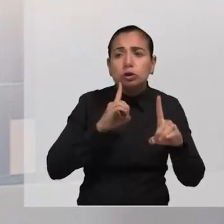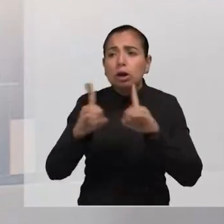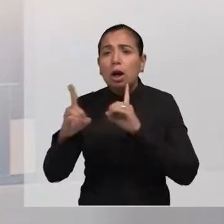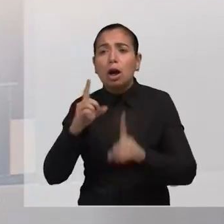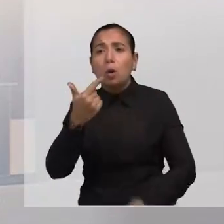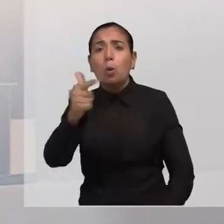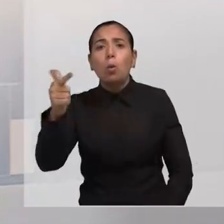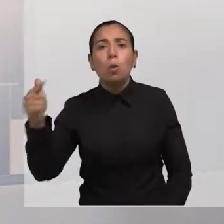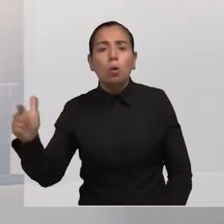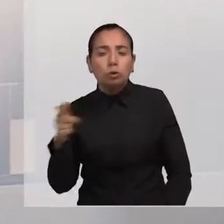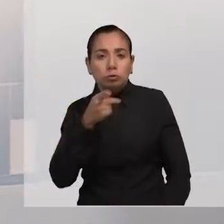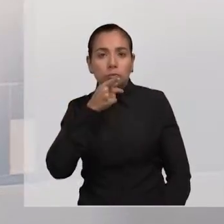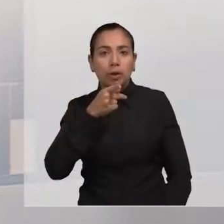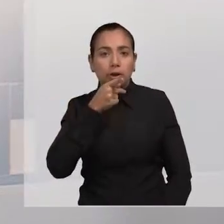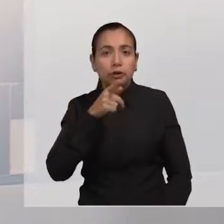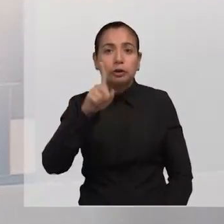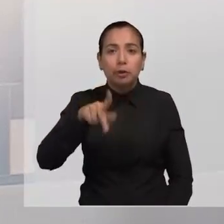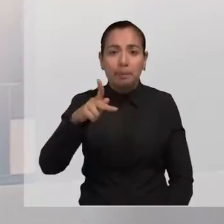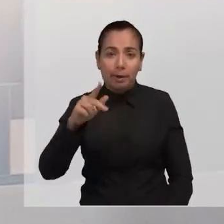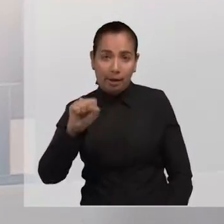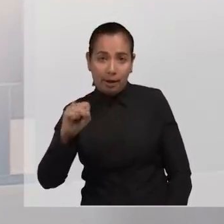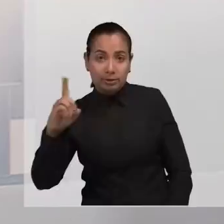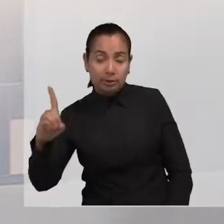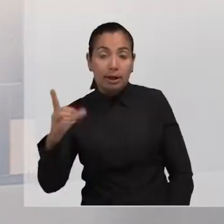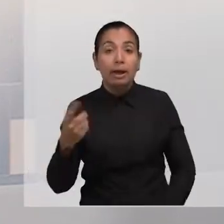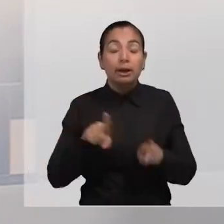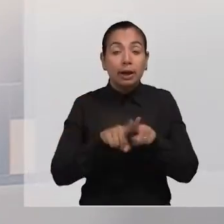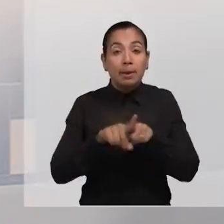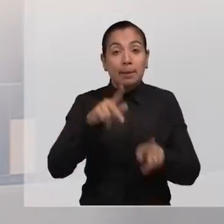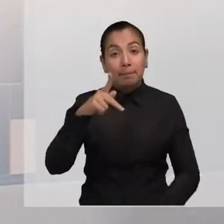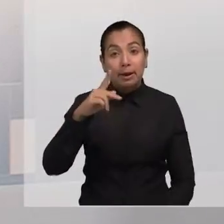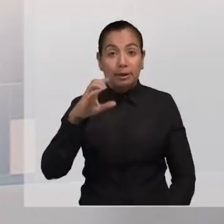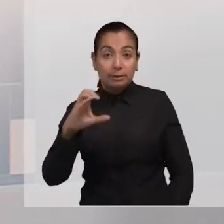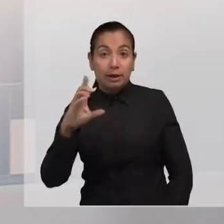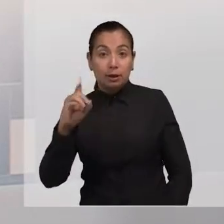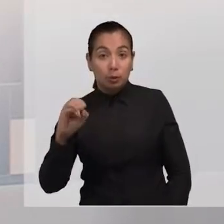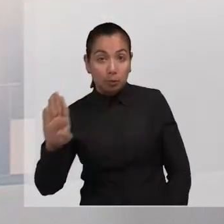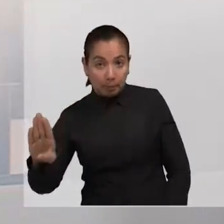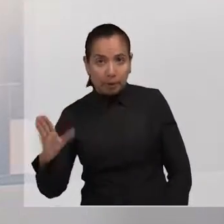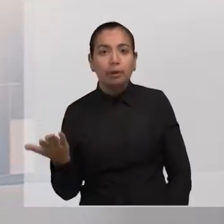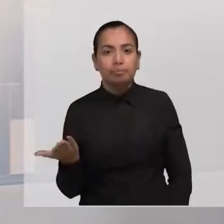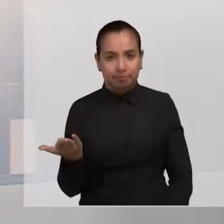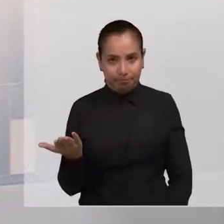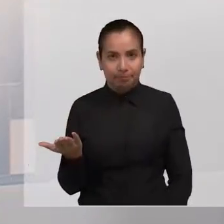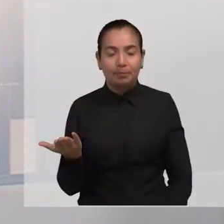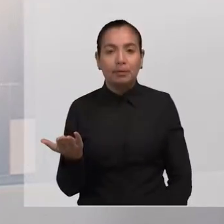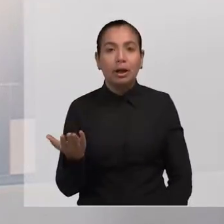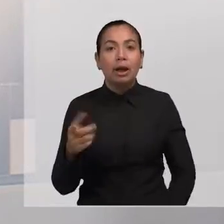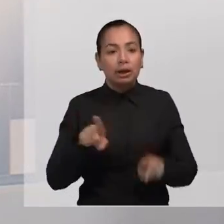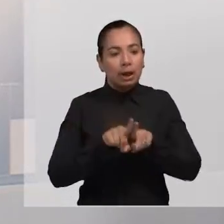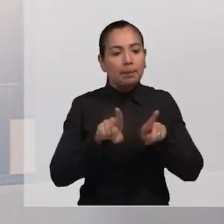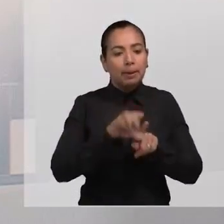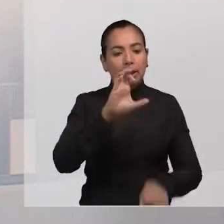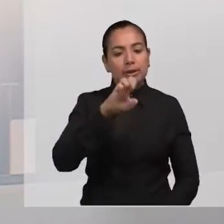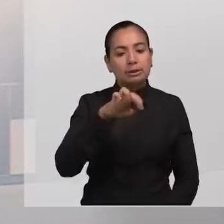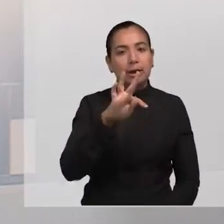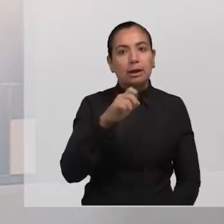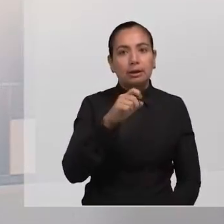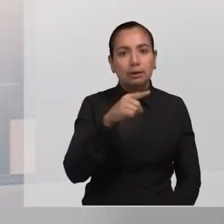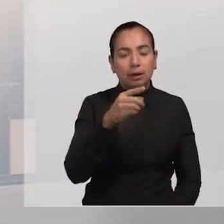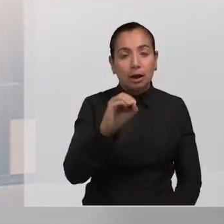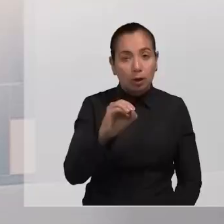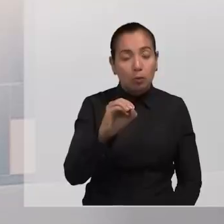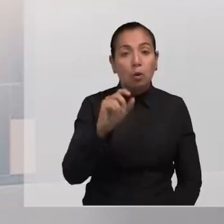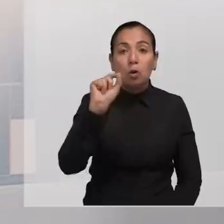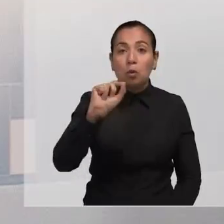políticas, fora o PSB e o PCdoB, em síntese, o Centrão. Aí, quando